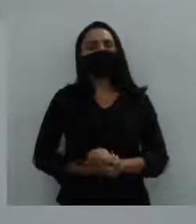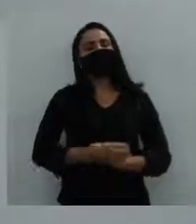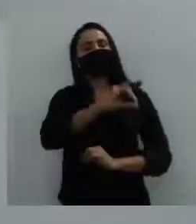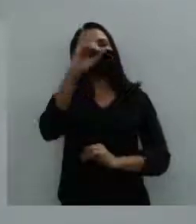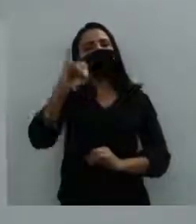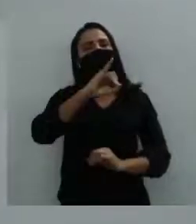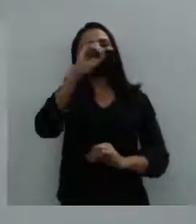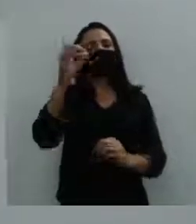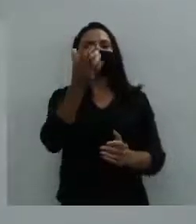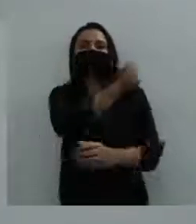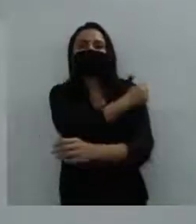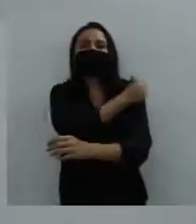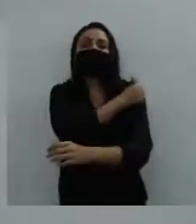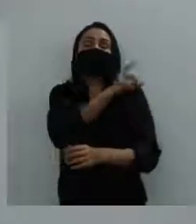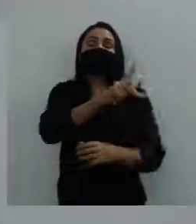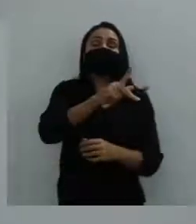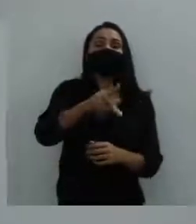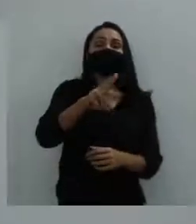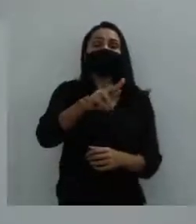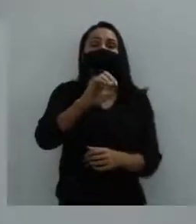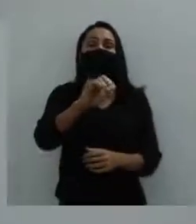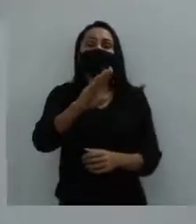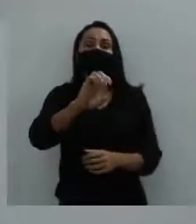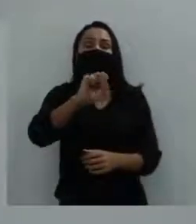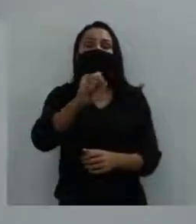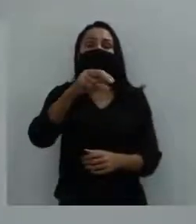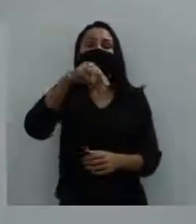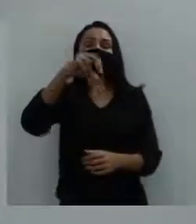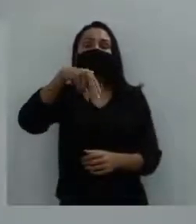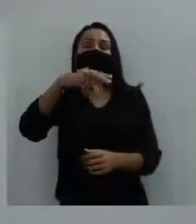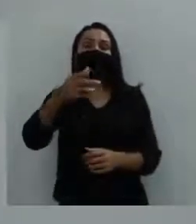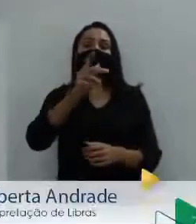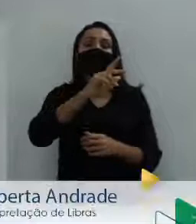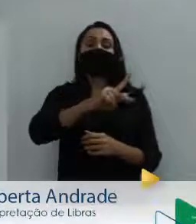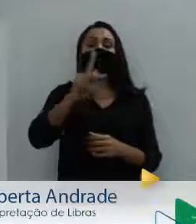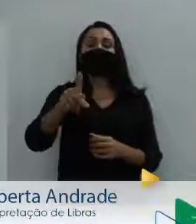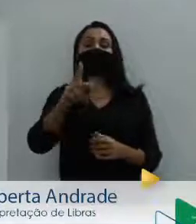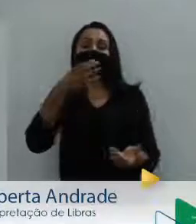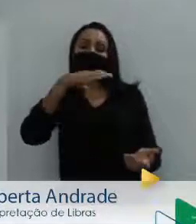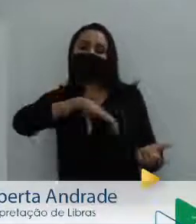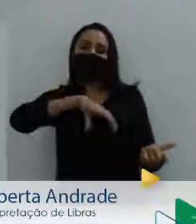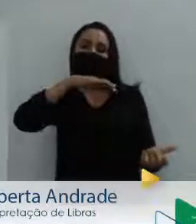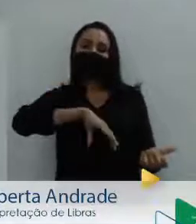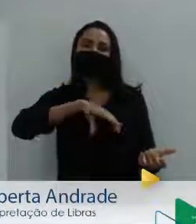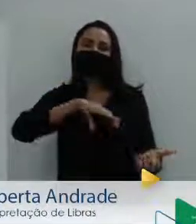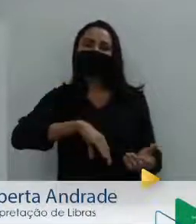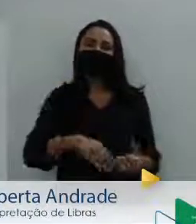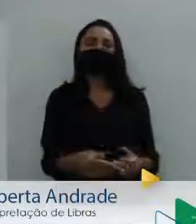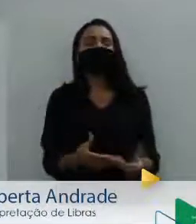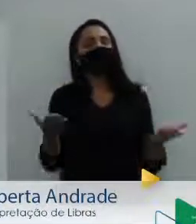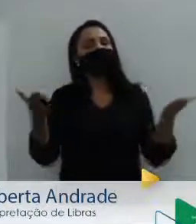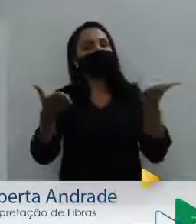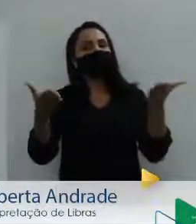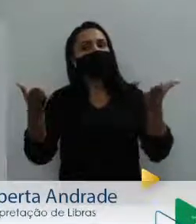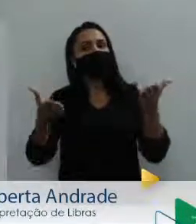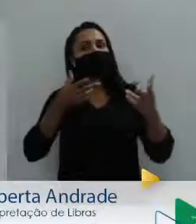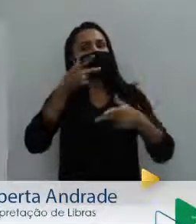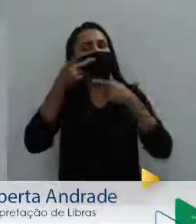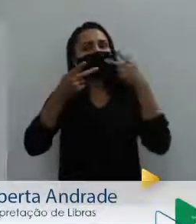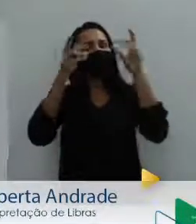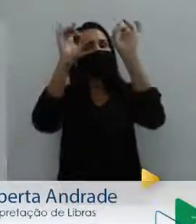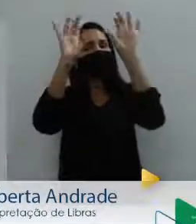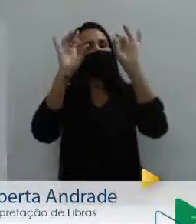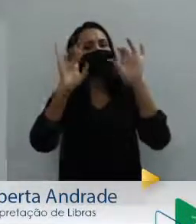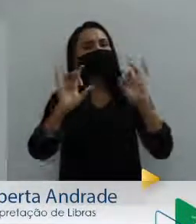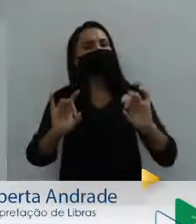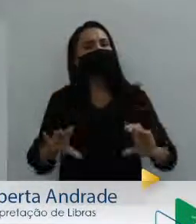Olá, estudantes! Eu sou o professor Robson Anselmo Tavares, professor de língua portuguesa, e hoje falo em especial